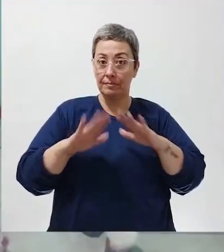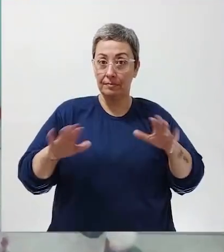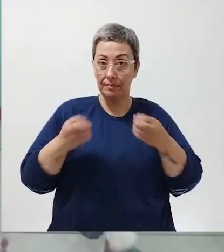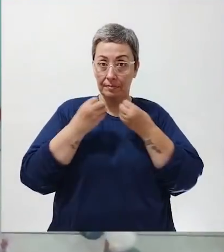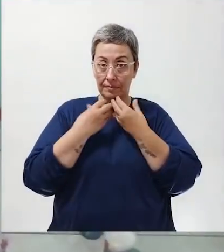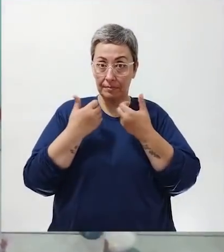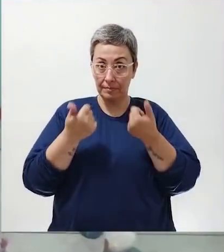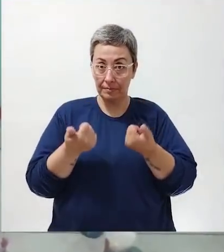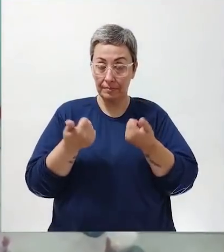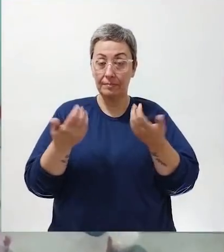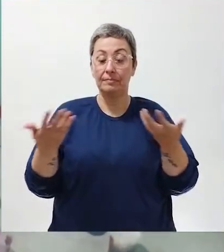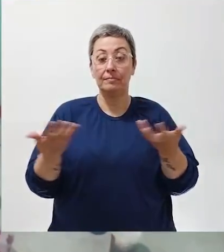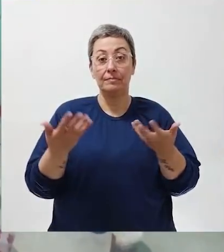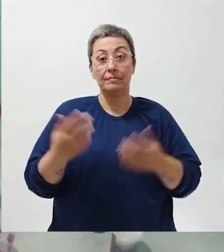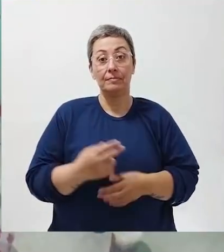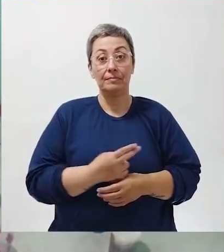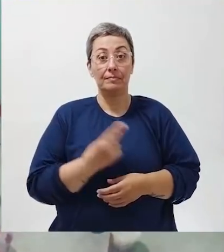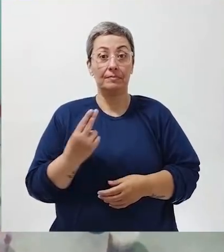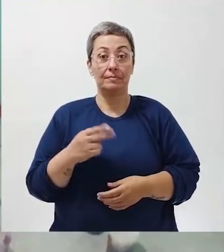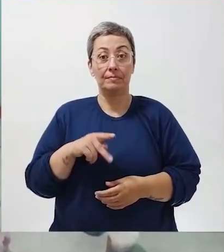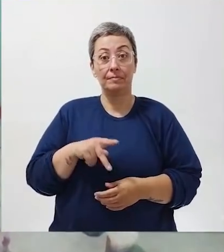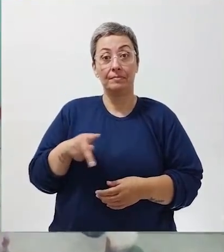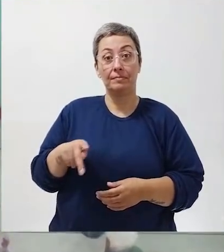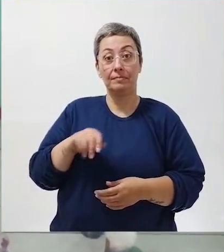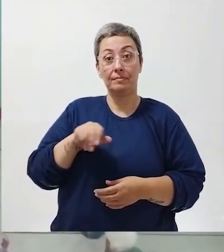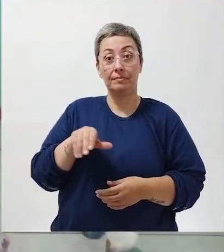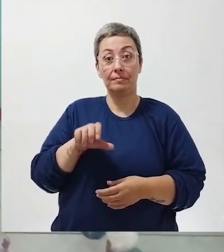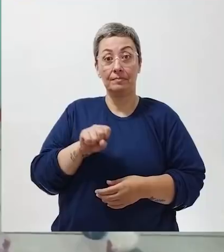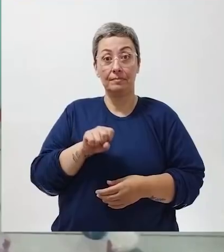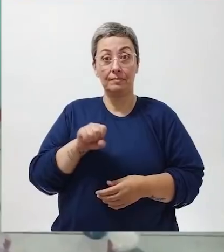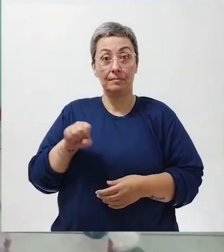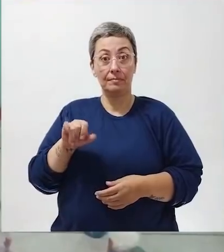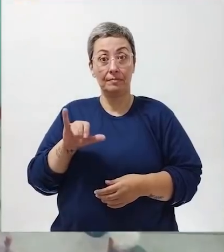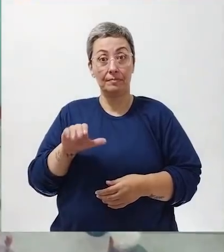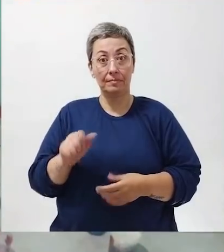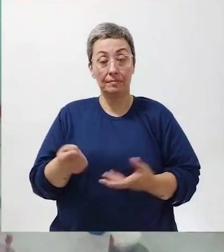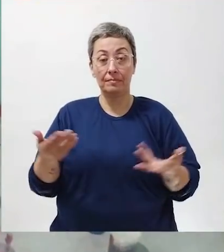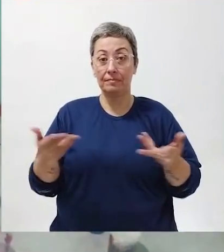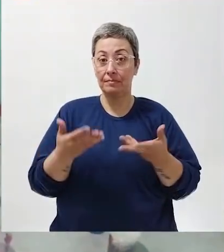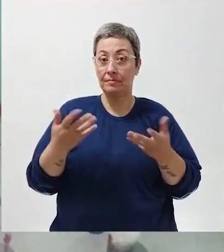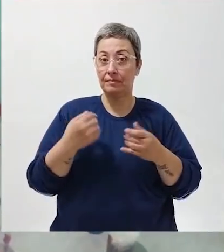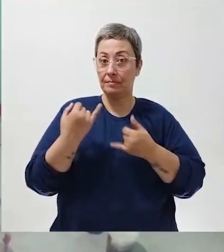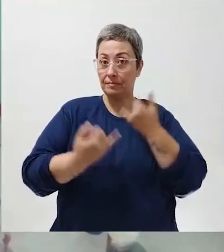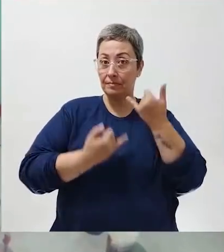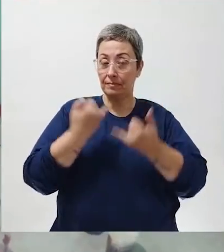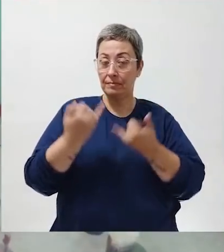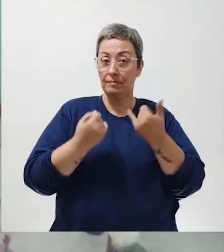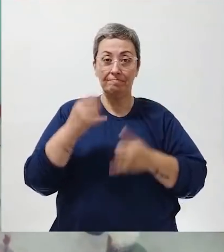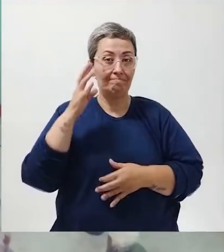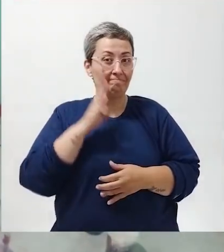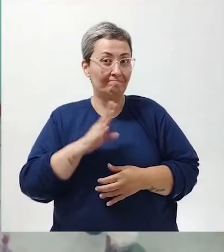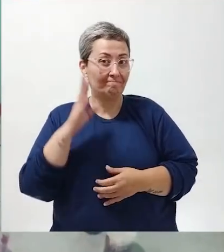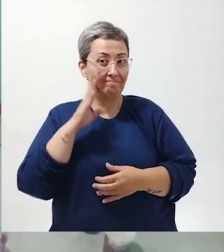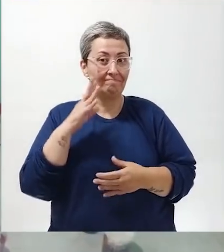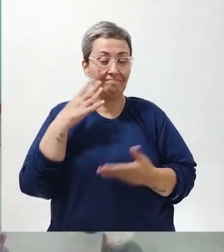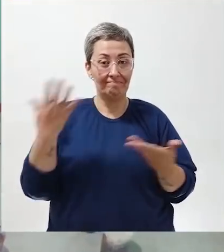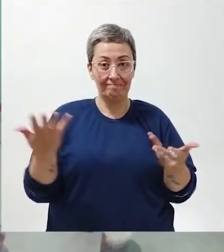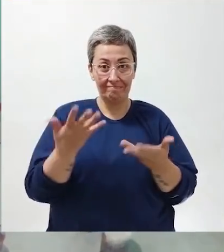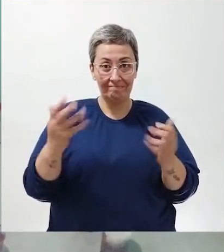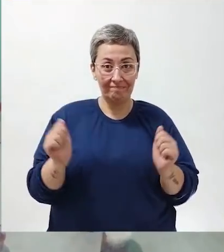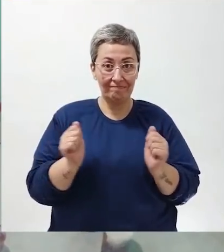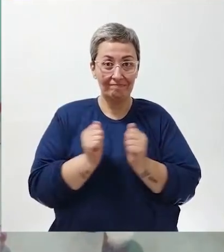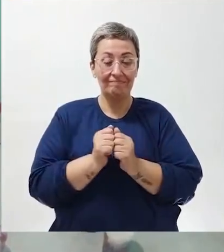Olá, crianças, tudo bem com vocês? Eu sou a professora Jéssica e hoje eu trouxe uma brincadeira muito legal